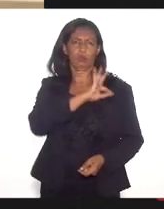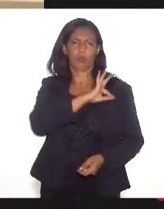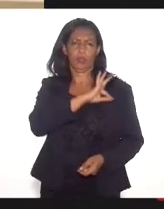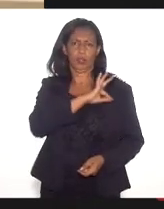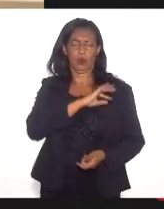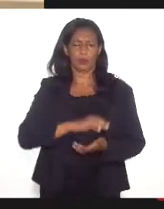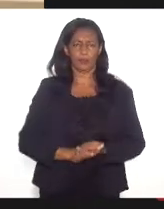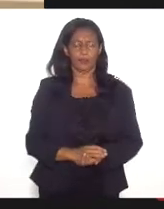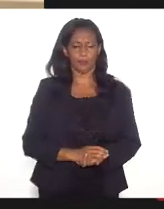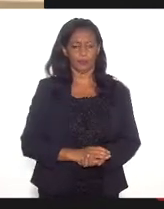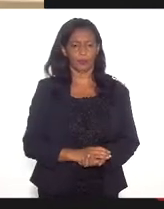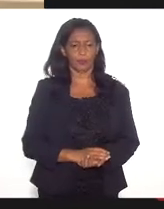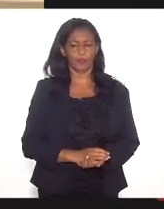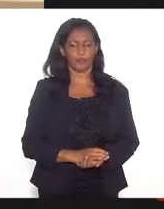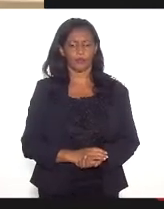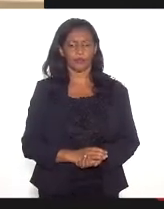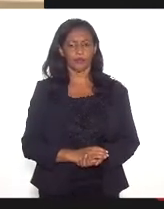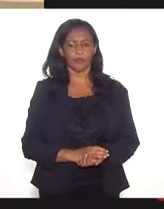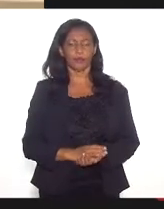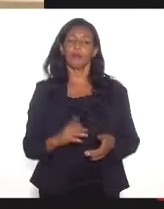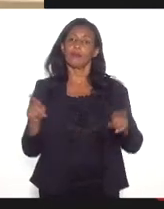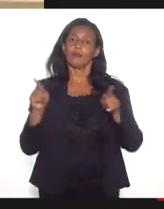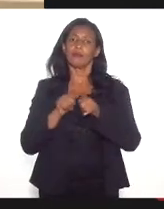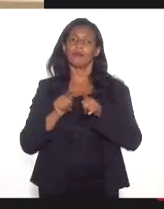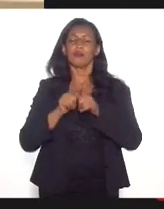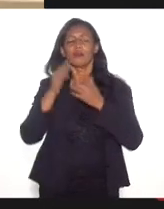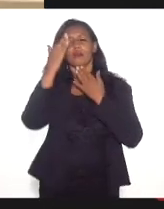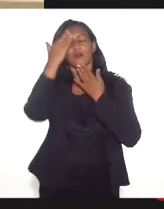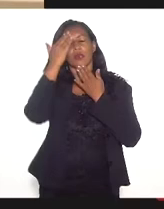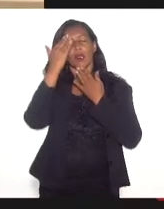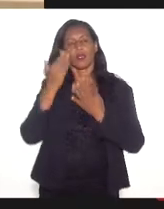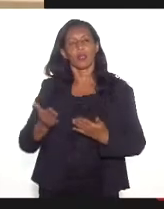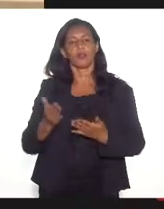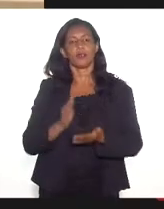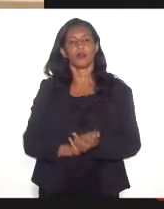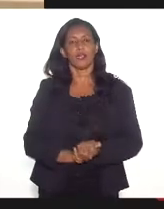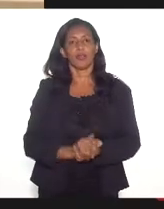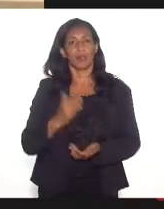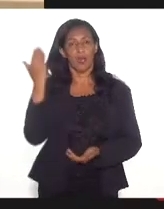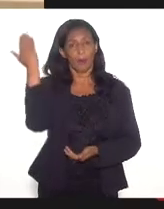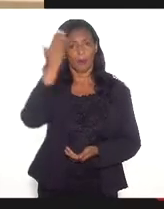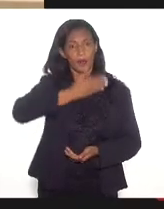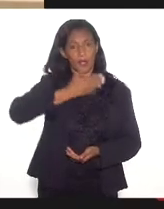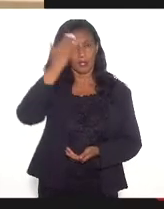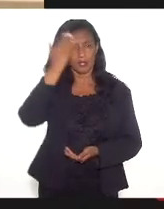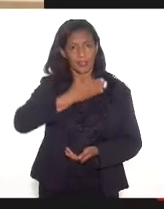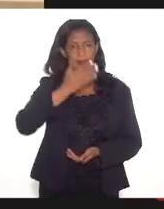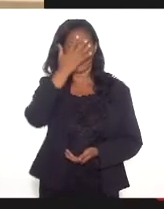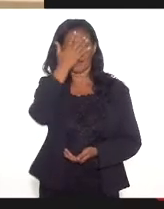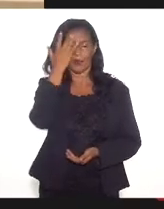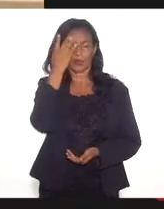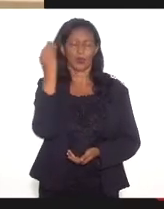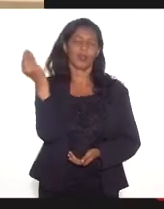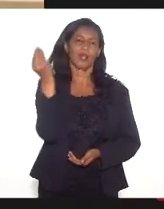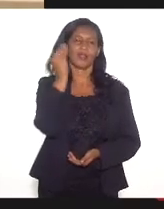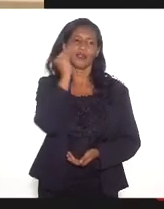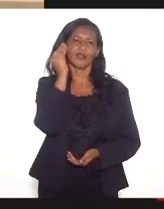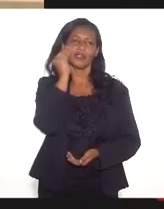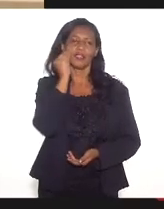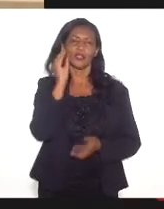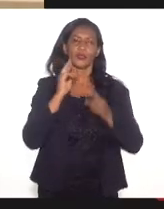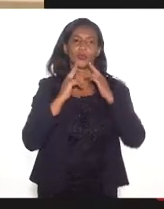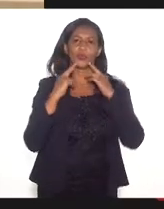fica aqui registrado. Para além disso, quero agradecer a presença daqueles e daquelas que estão assistindo a nossa